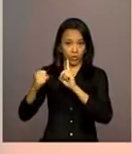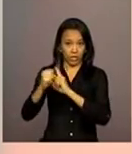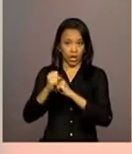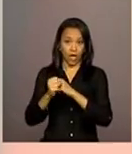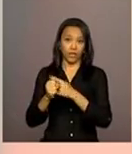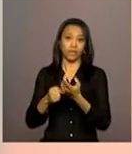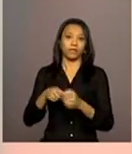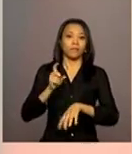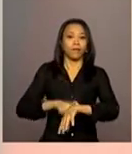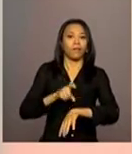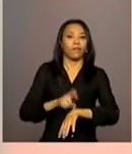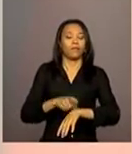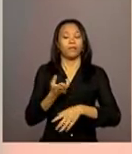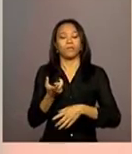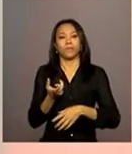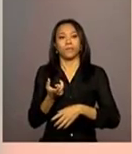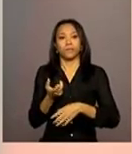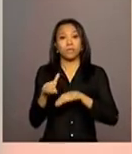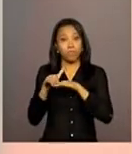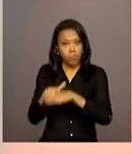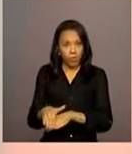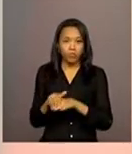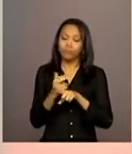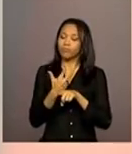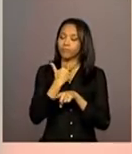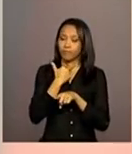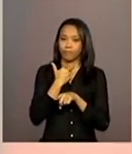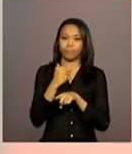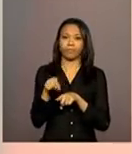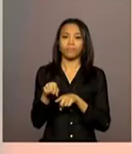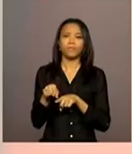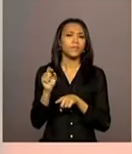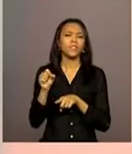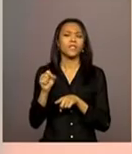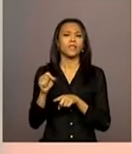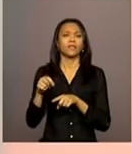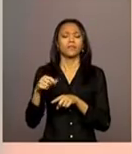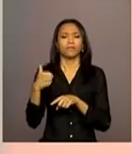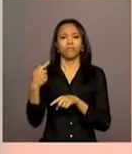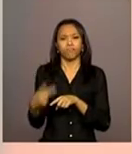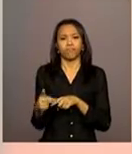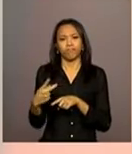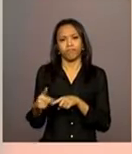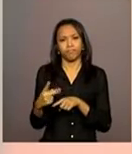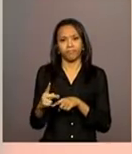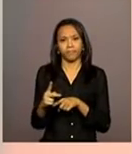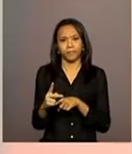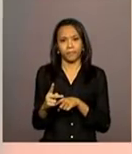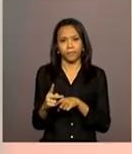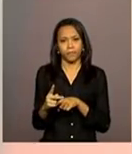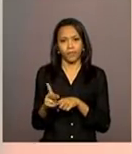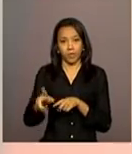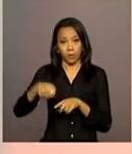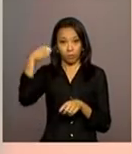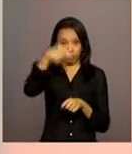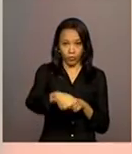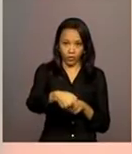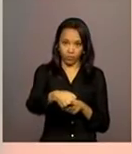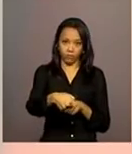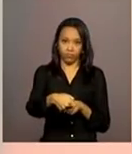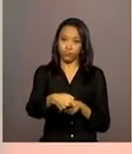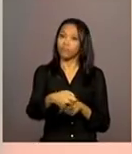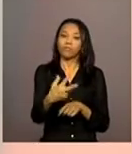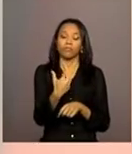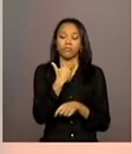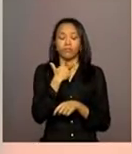resposta sobre possibilidade de ações punitivas né